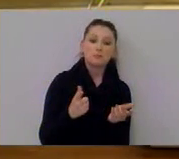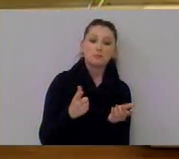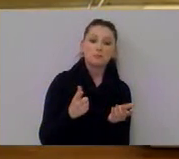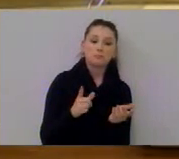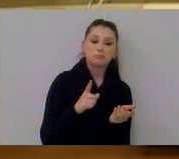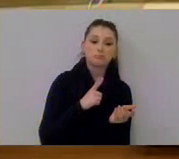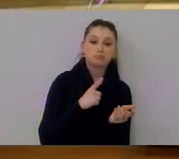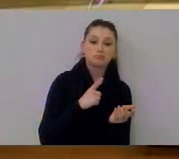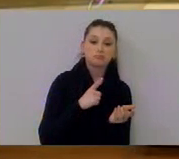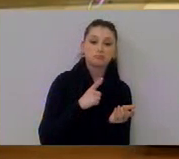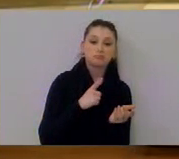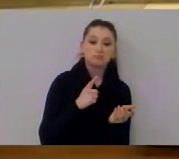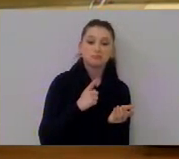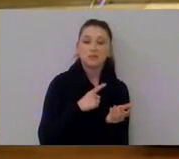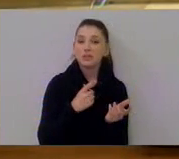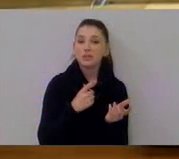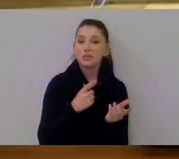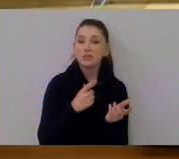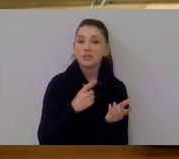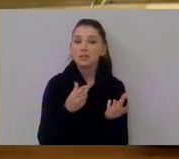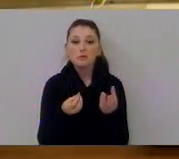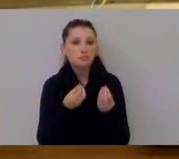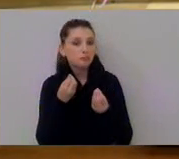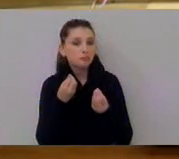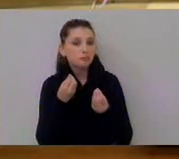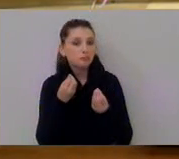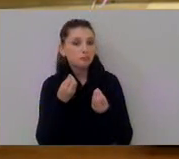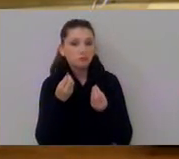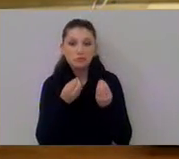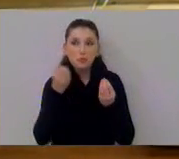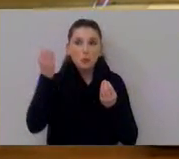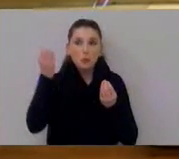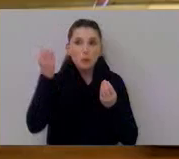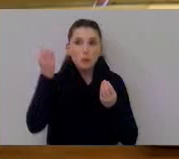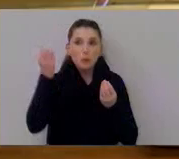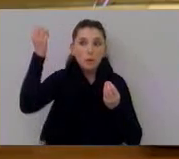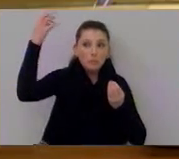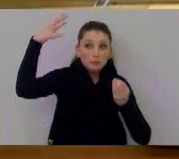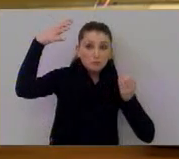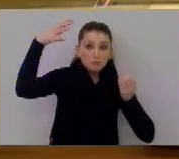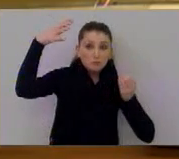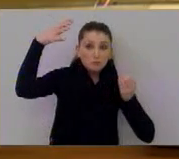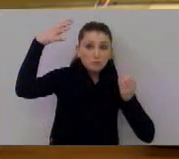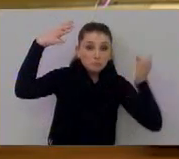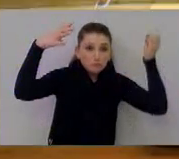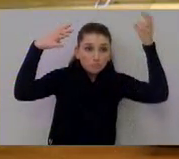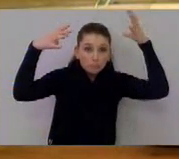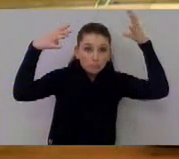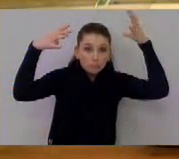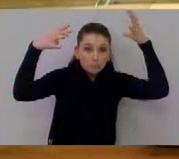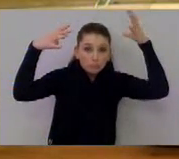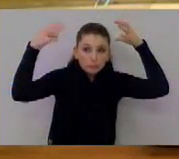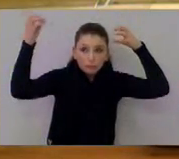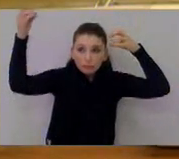de instalação de iluminação pública na ponte do